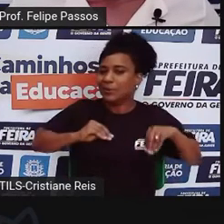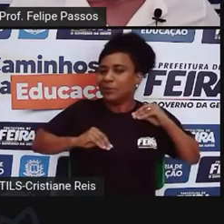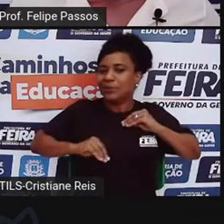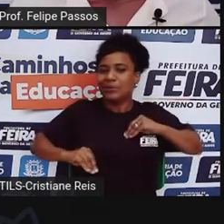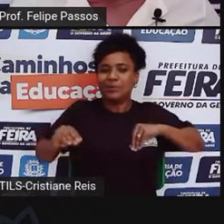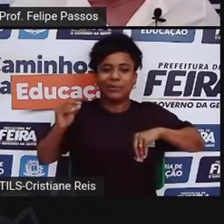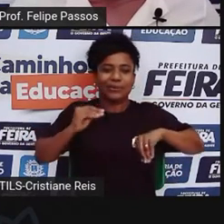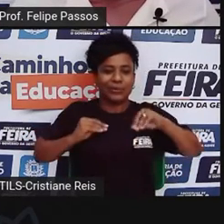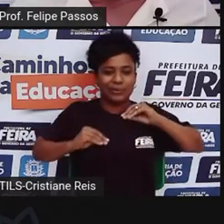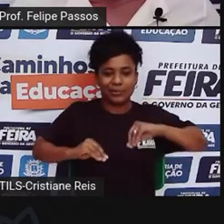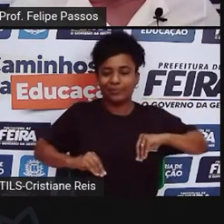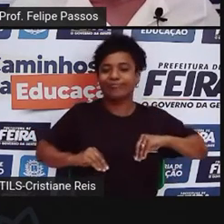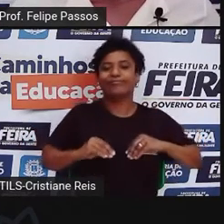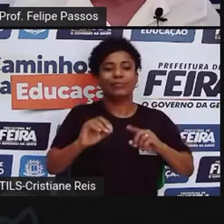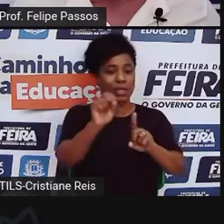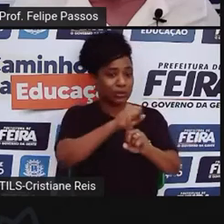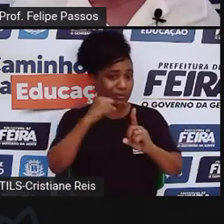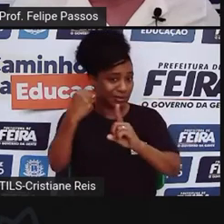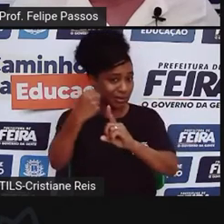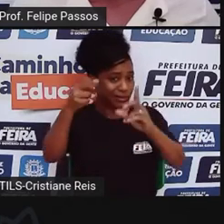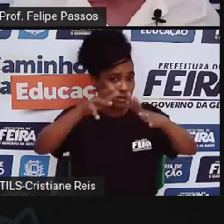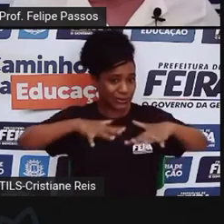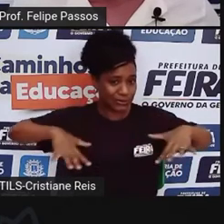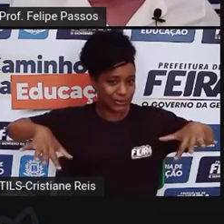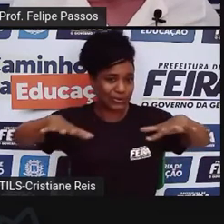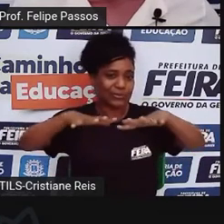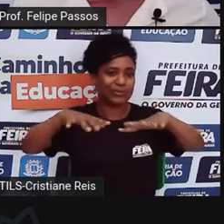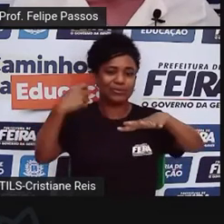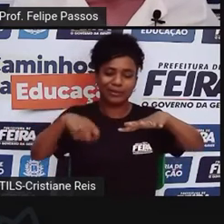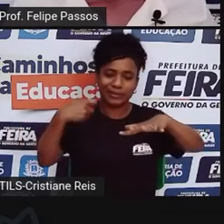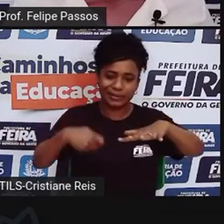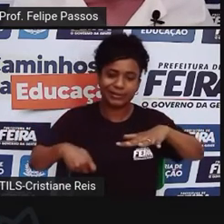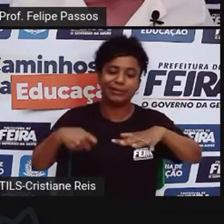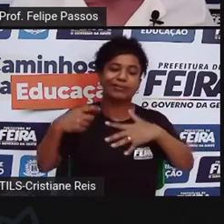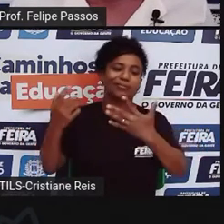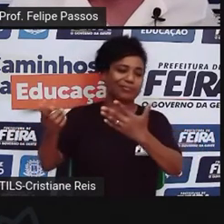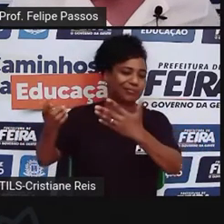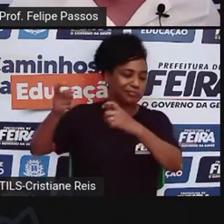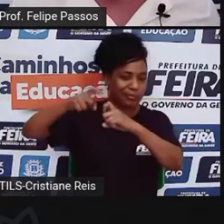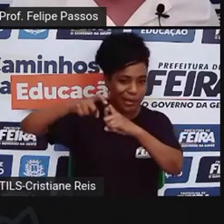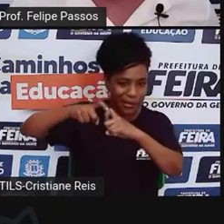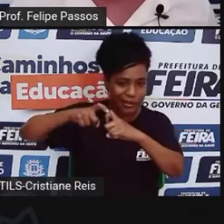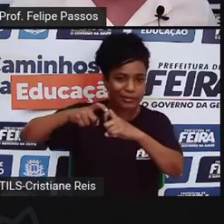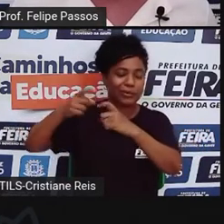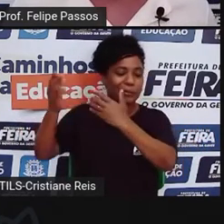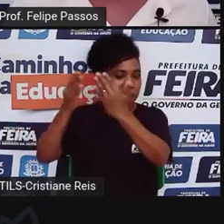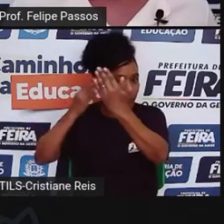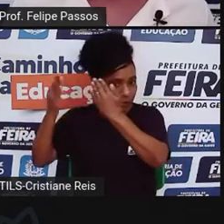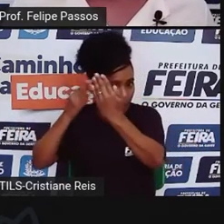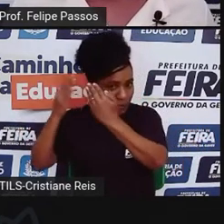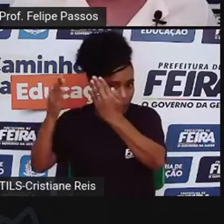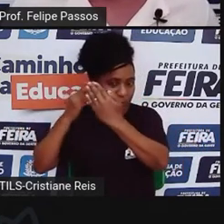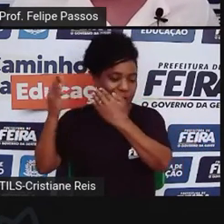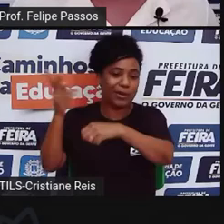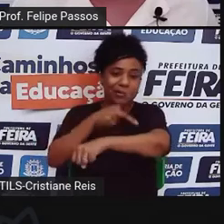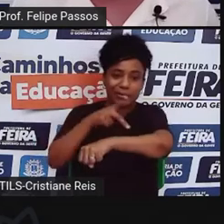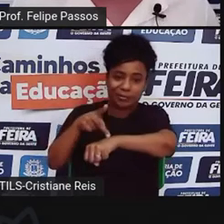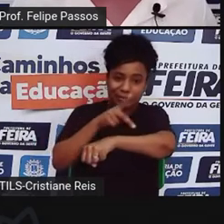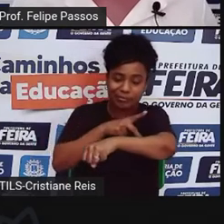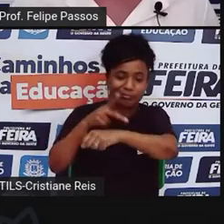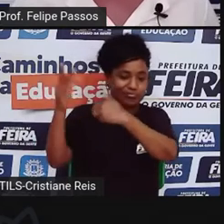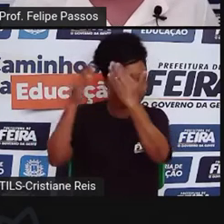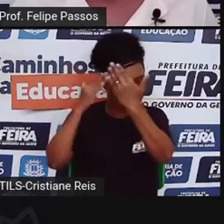muito de terapeutas, psicólogos, psiquiatras, psicopedagoga,